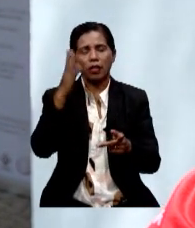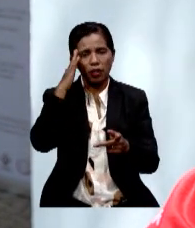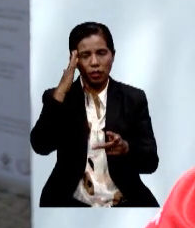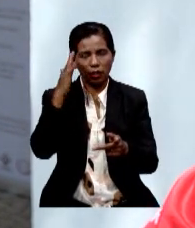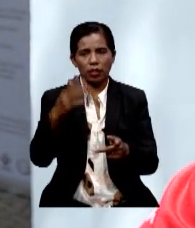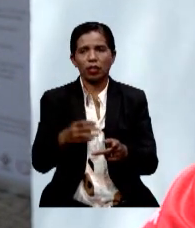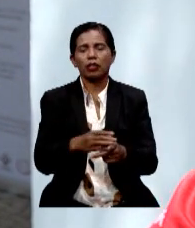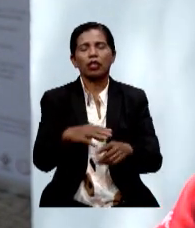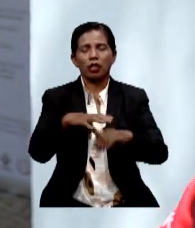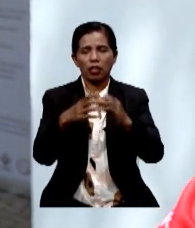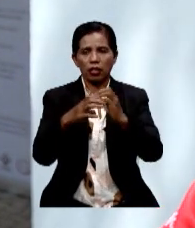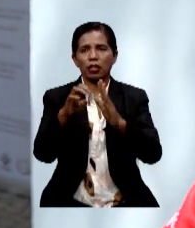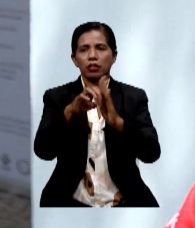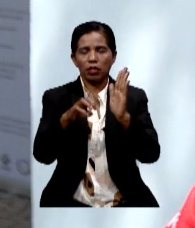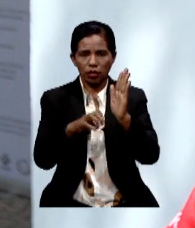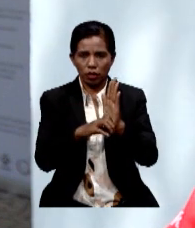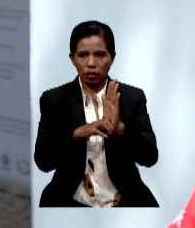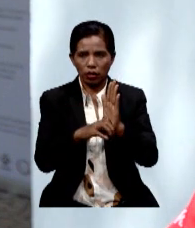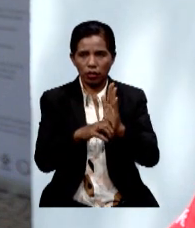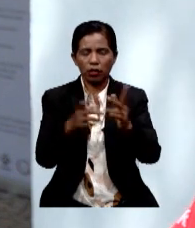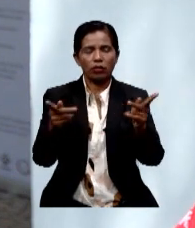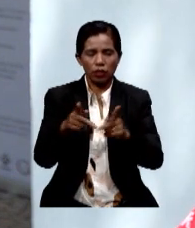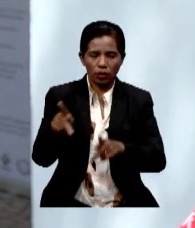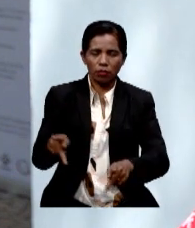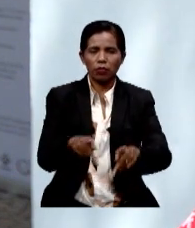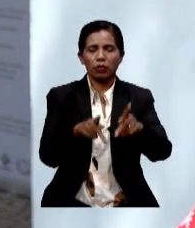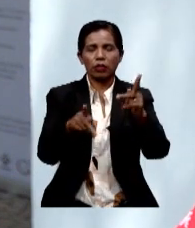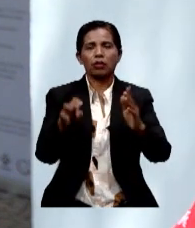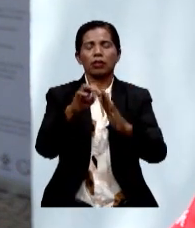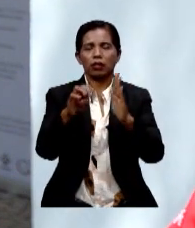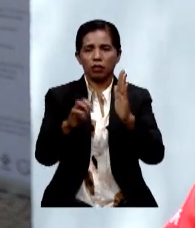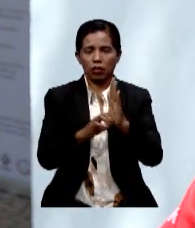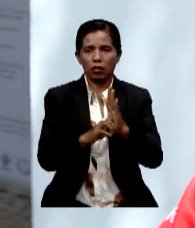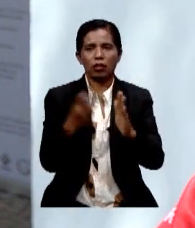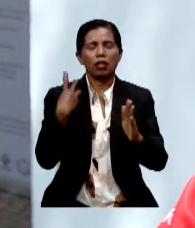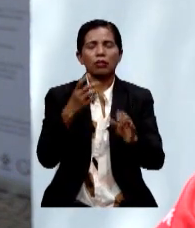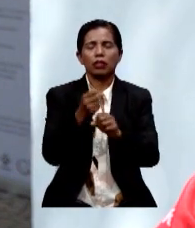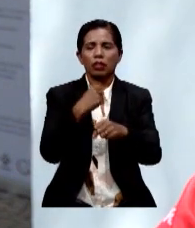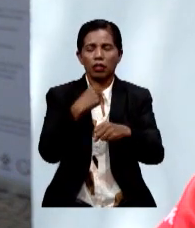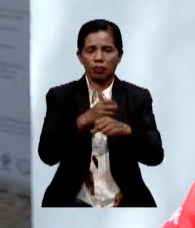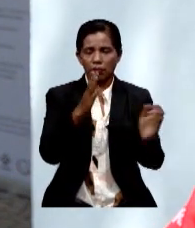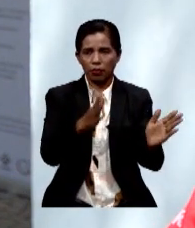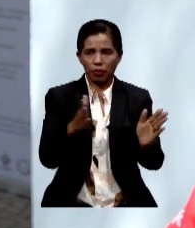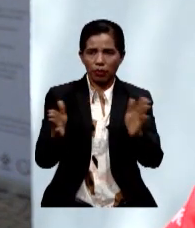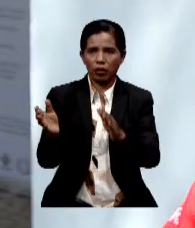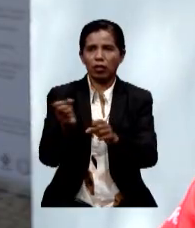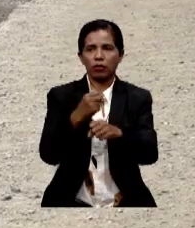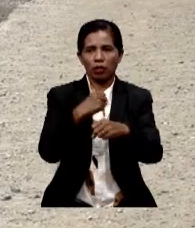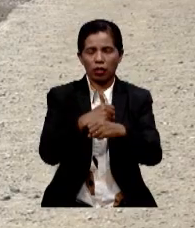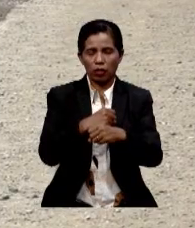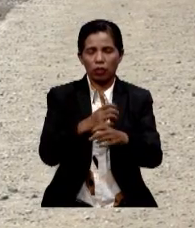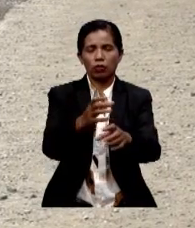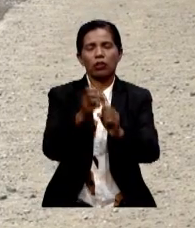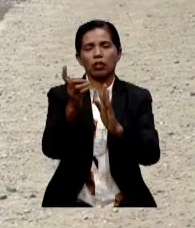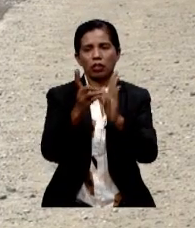ira nene ra estado ninia nga fatin publiko ga estado ninia ami se halo ami prepara na haro notificação